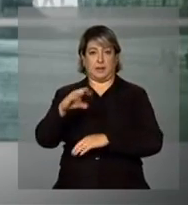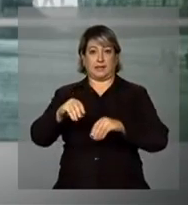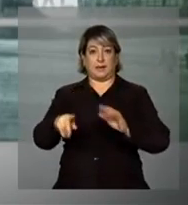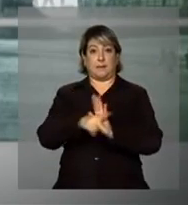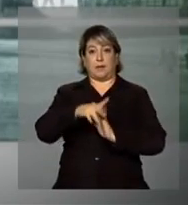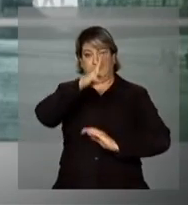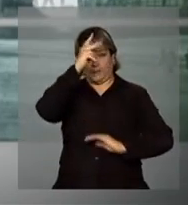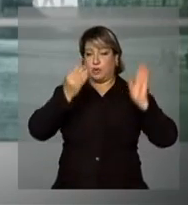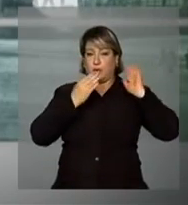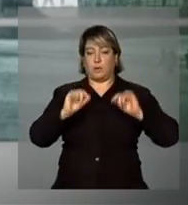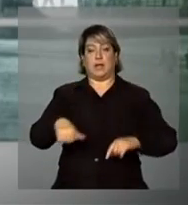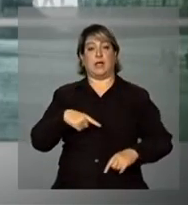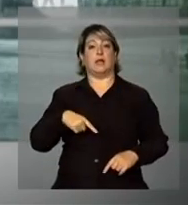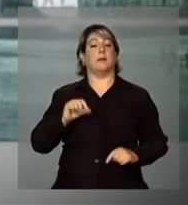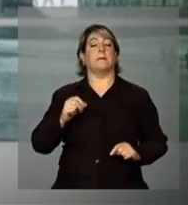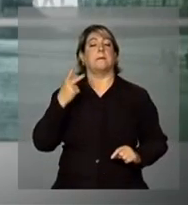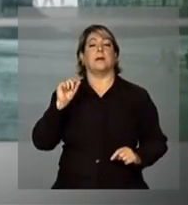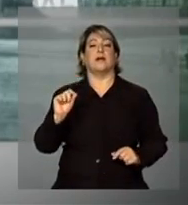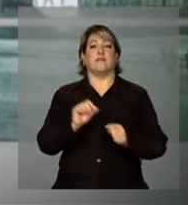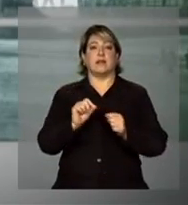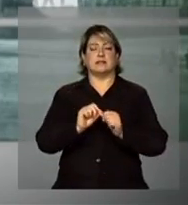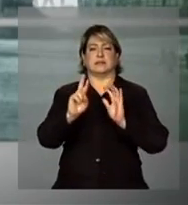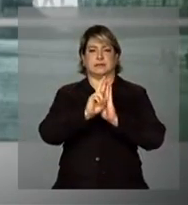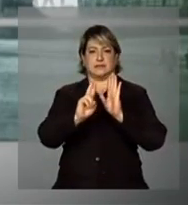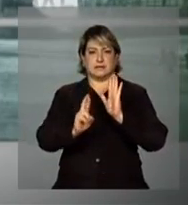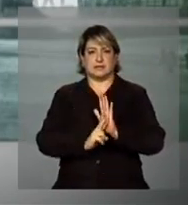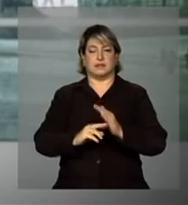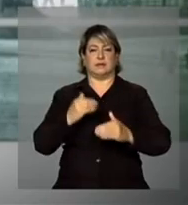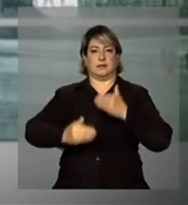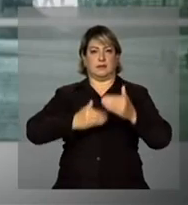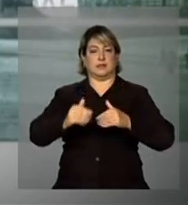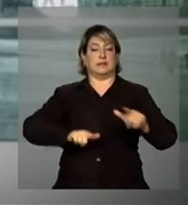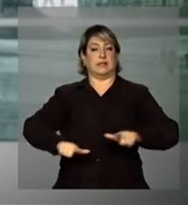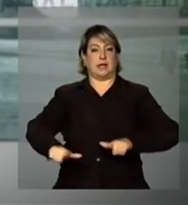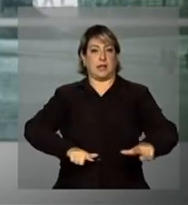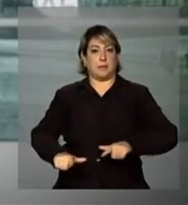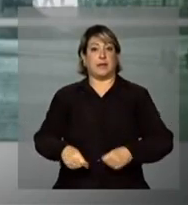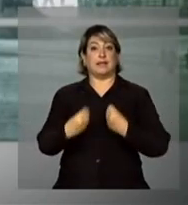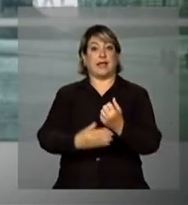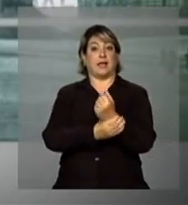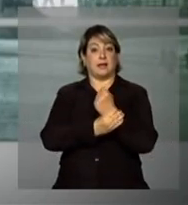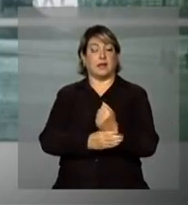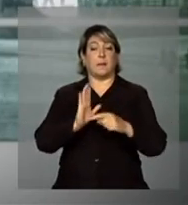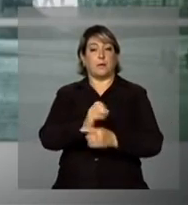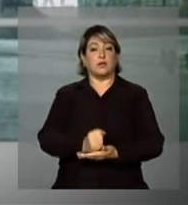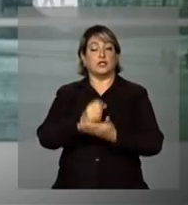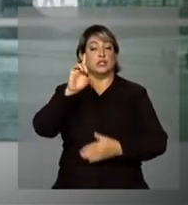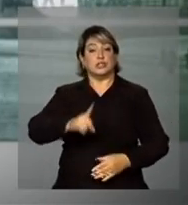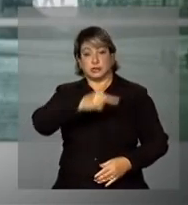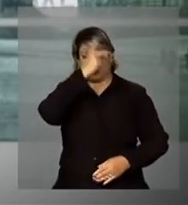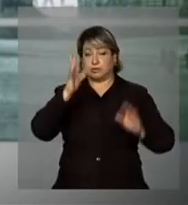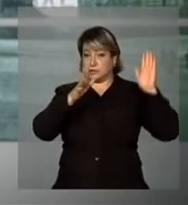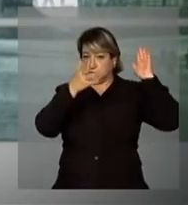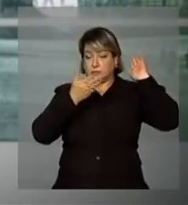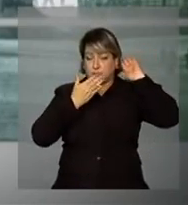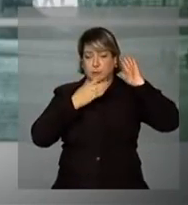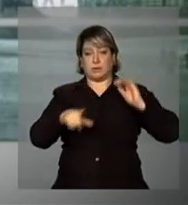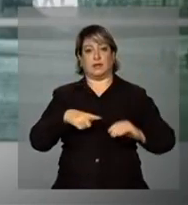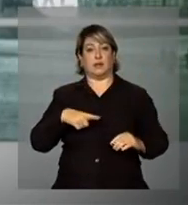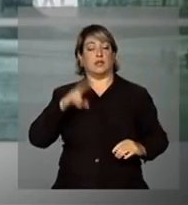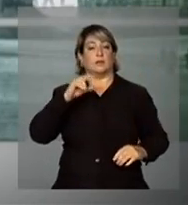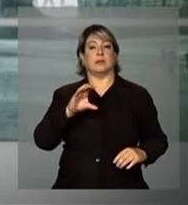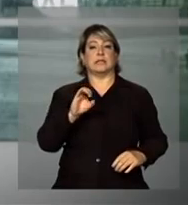Terras Indígenas. O objetivo é estabelecer diretrizes e desenvolver ações que garantam a proteção dos direitos indígenas. Segundo dados